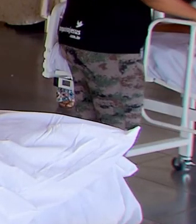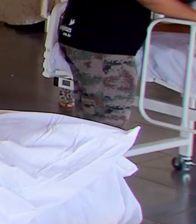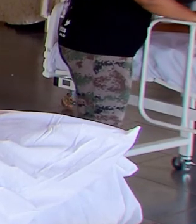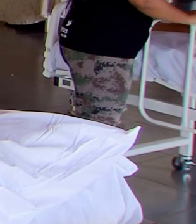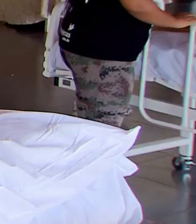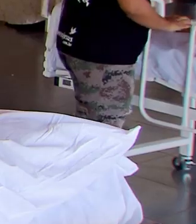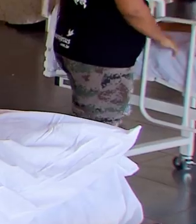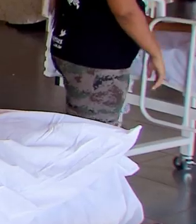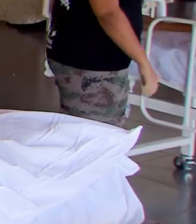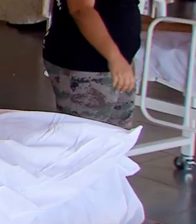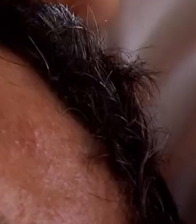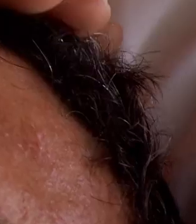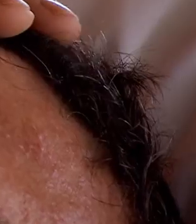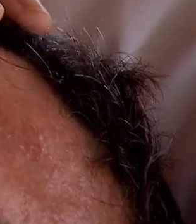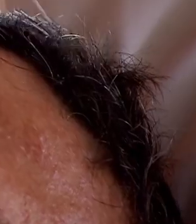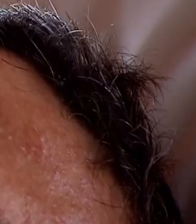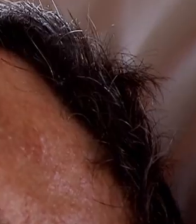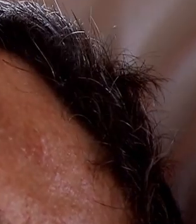Legenda